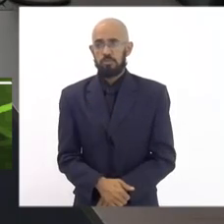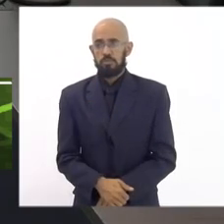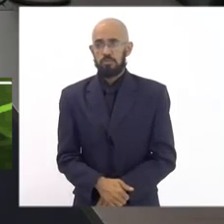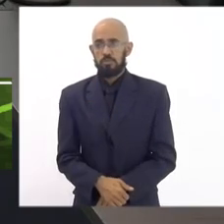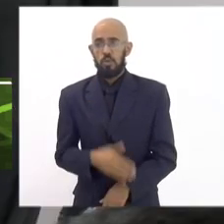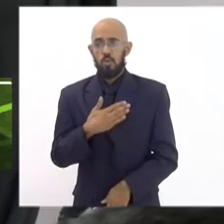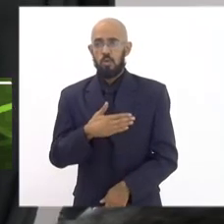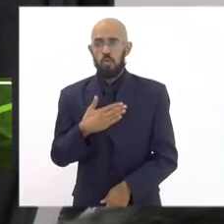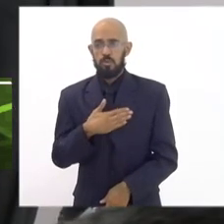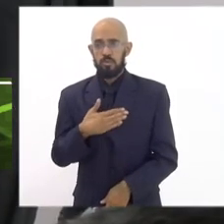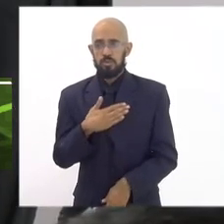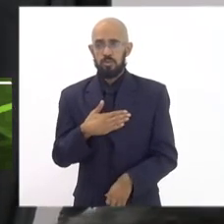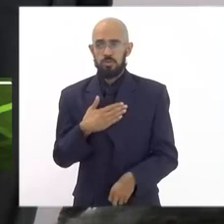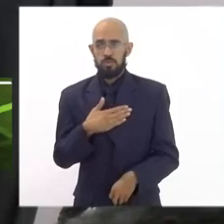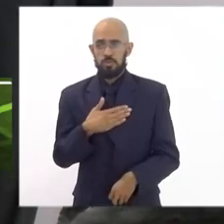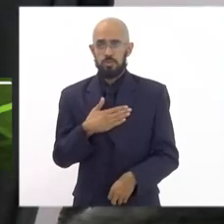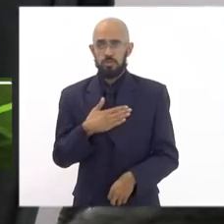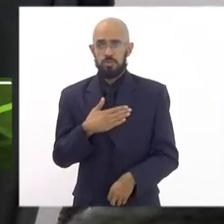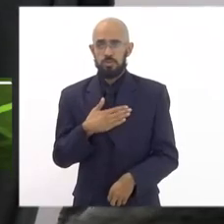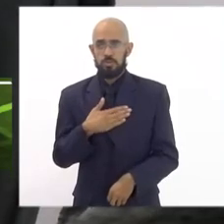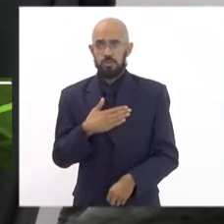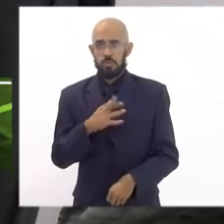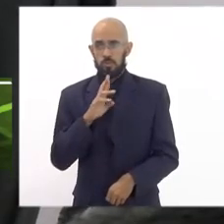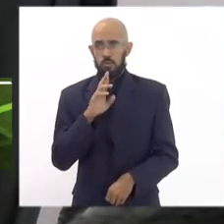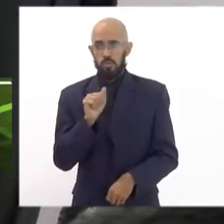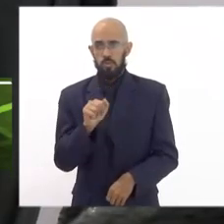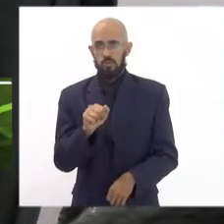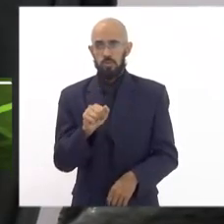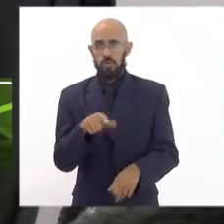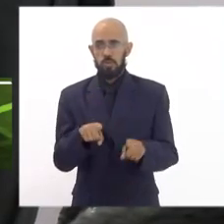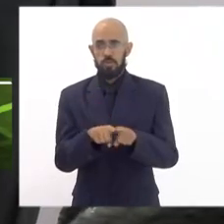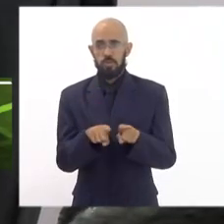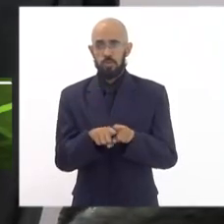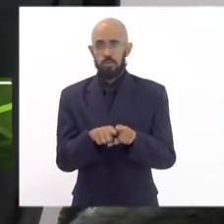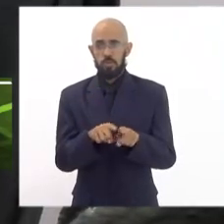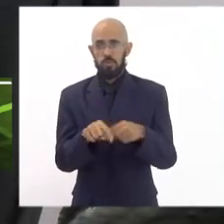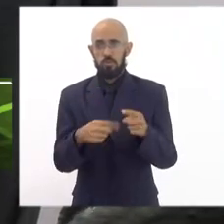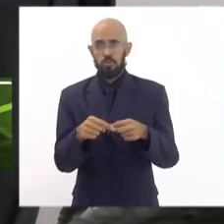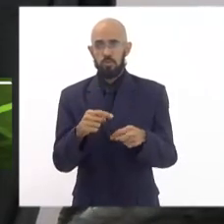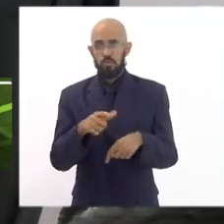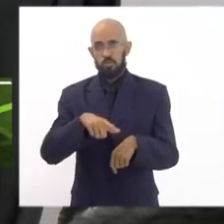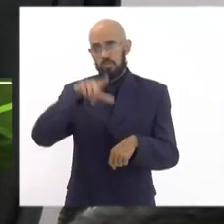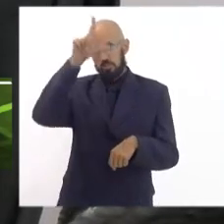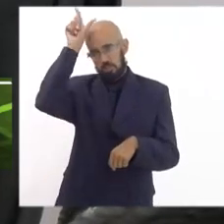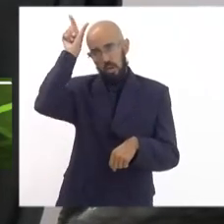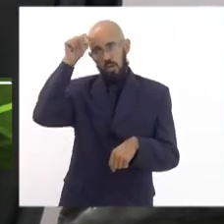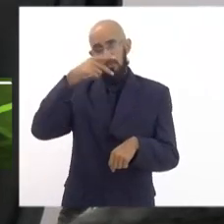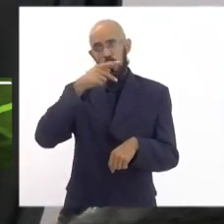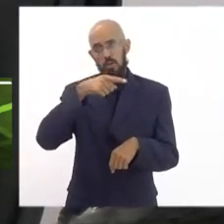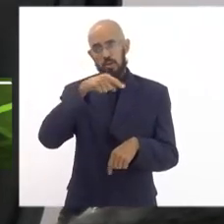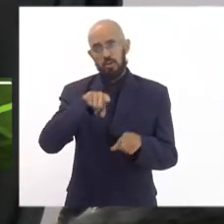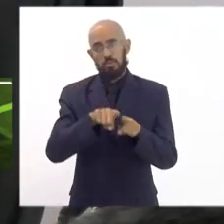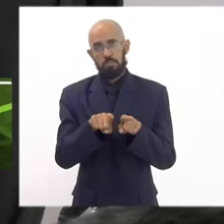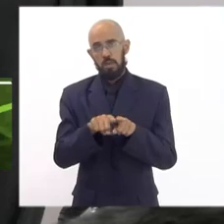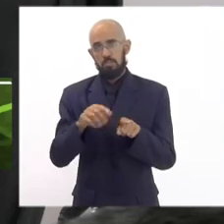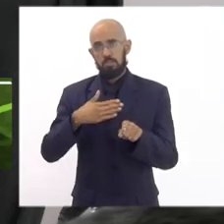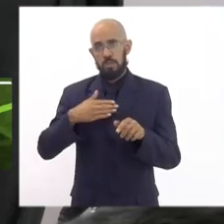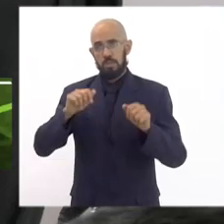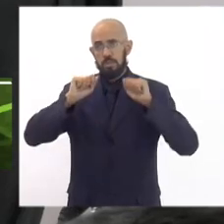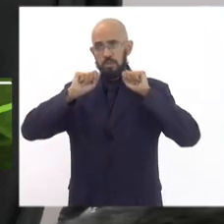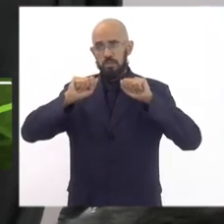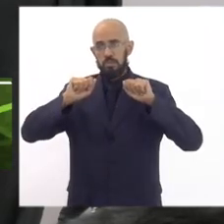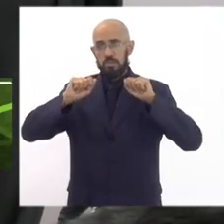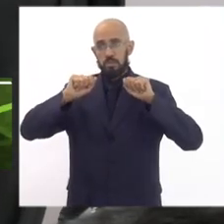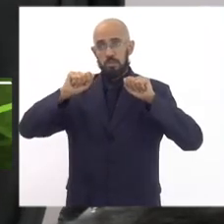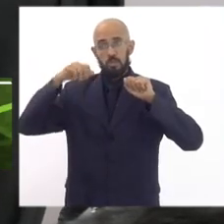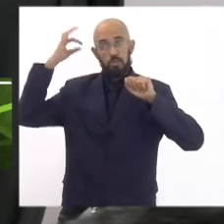gostei do apontamento do deputado Rodrigo Amorim, enquanto ele, o deputado Luiz Paulo falava, Juliana aqui deu uma... O Espírito Santo deu